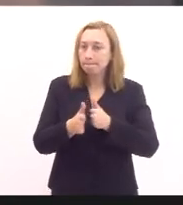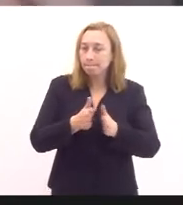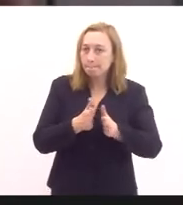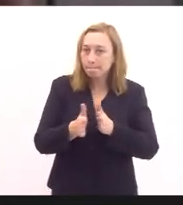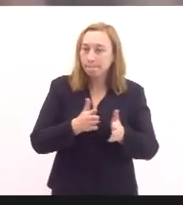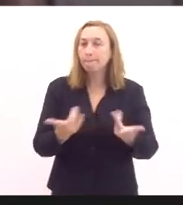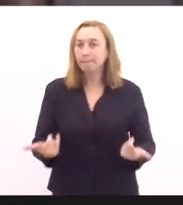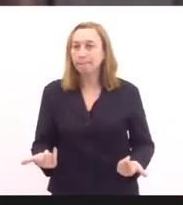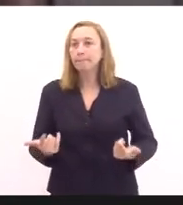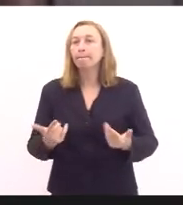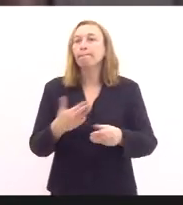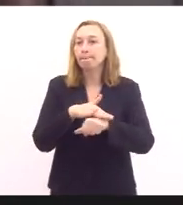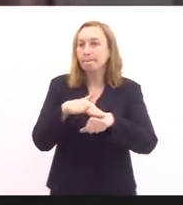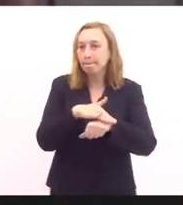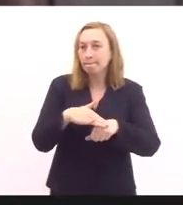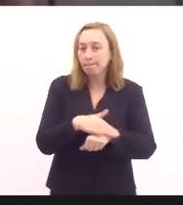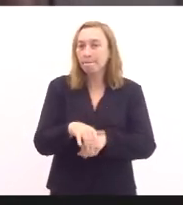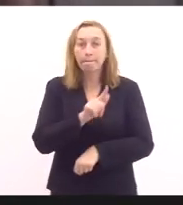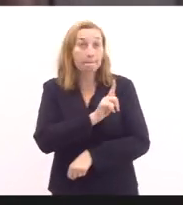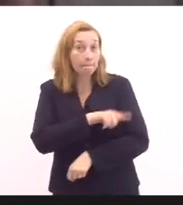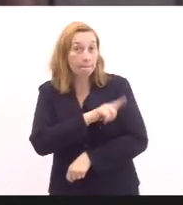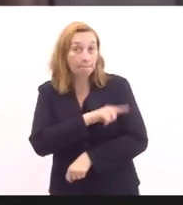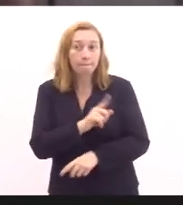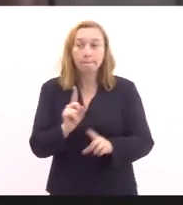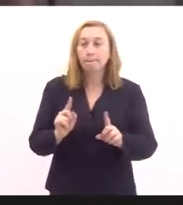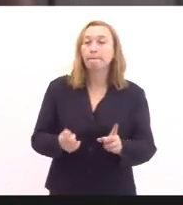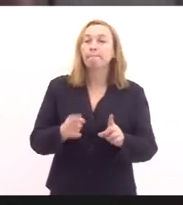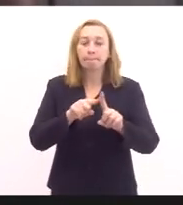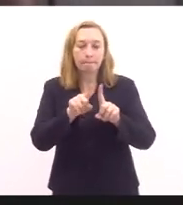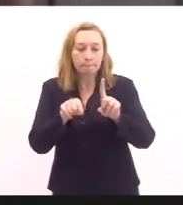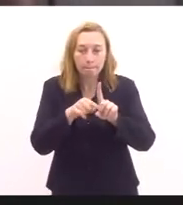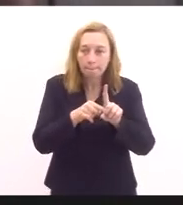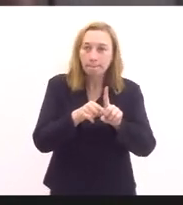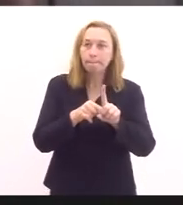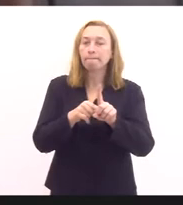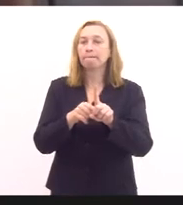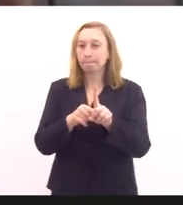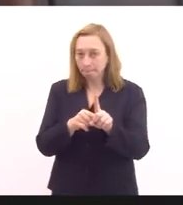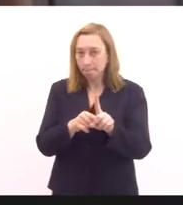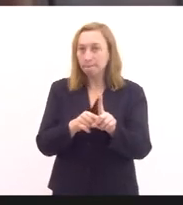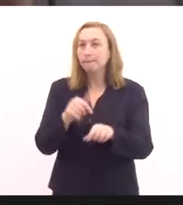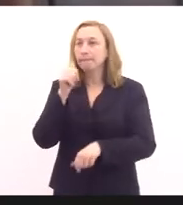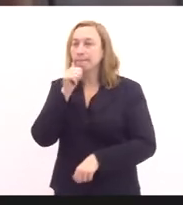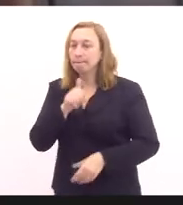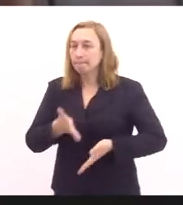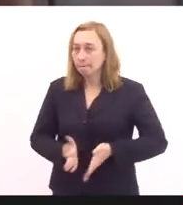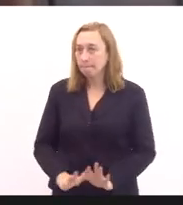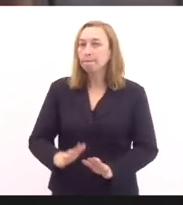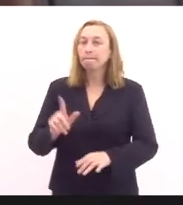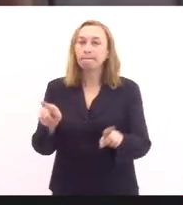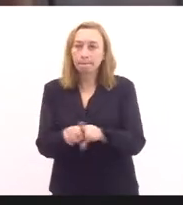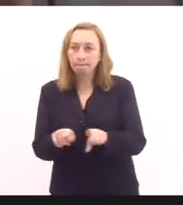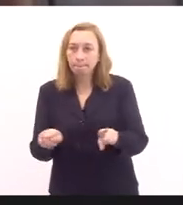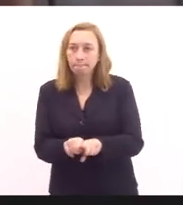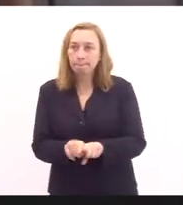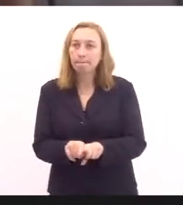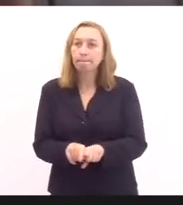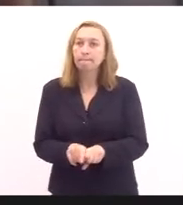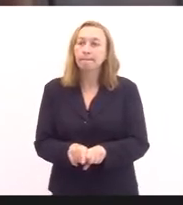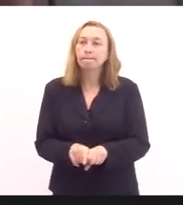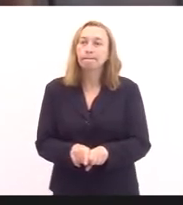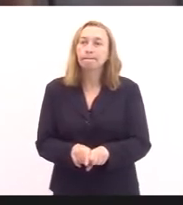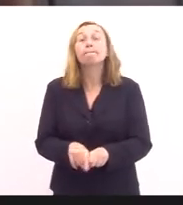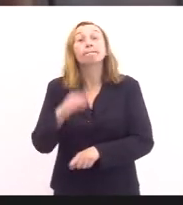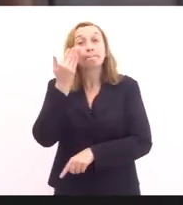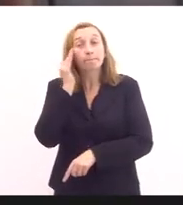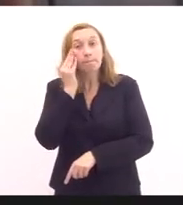e conversa também com gestores de gestantes e puérperas além de gestores e gestoras também pra que é